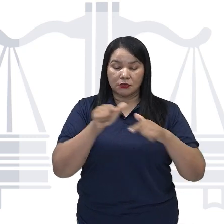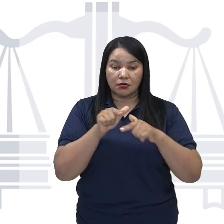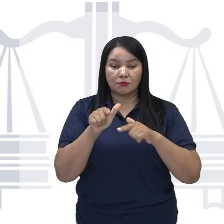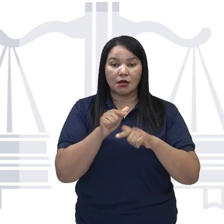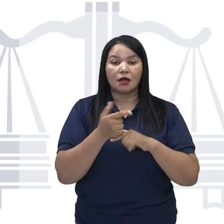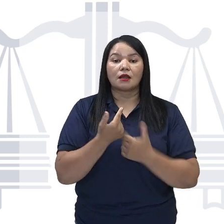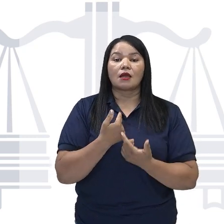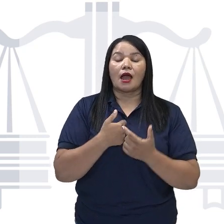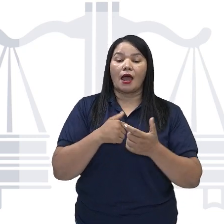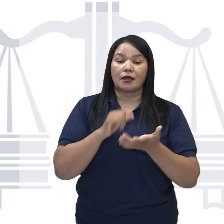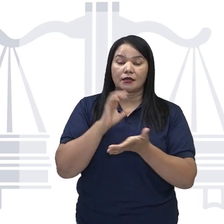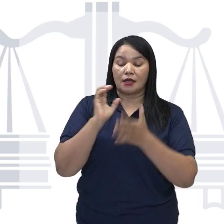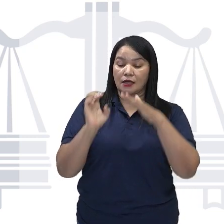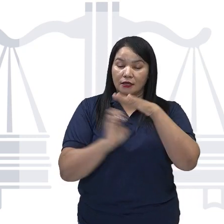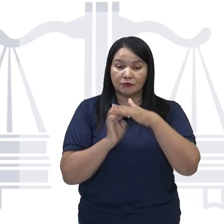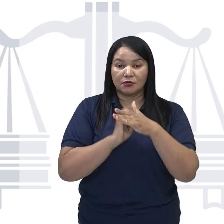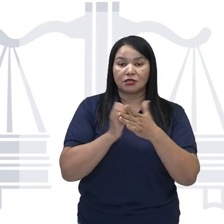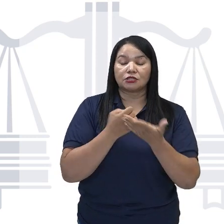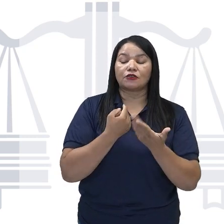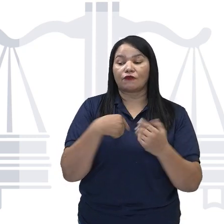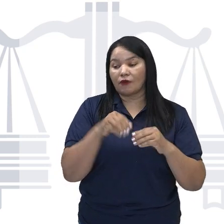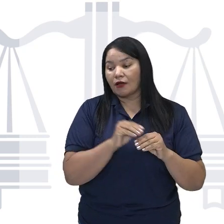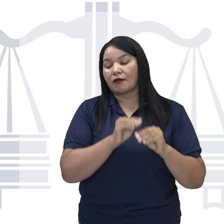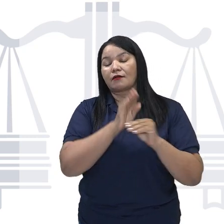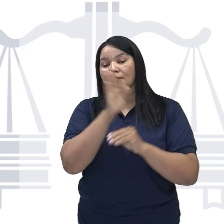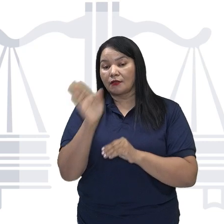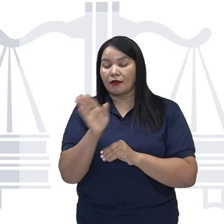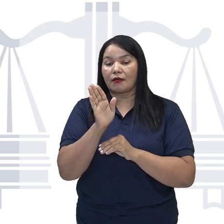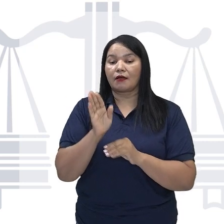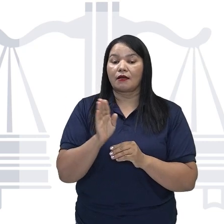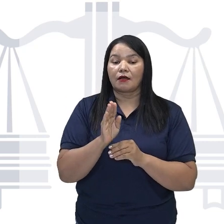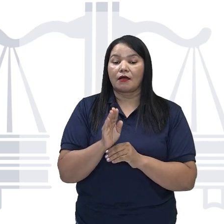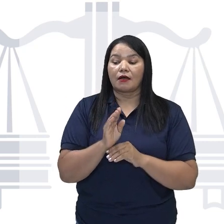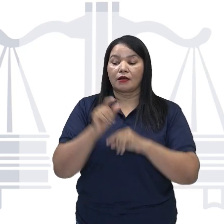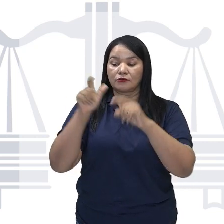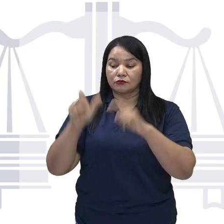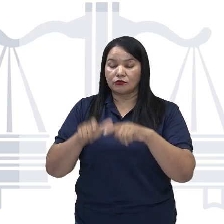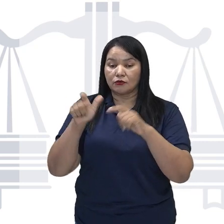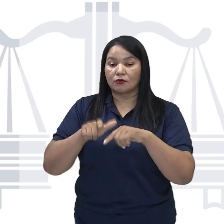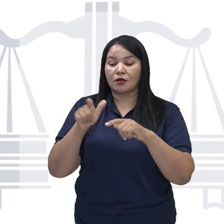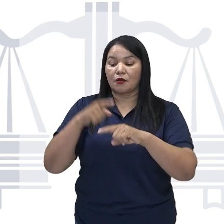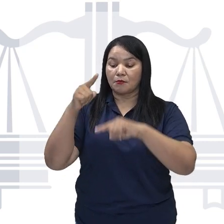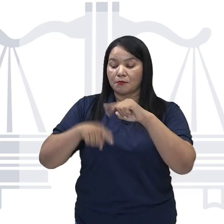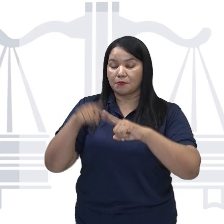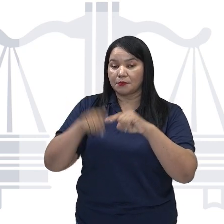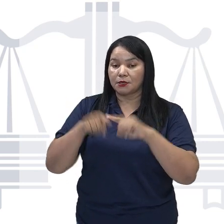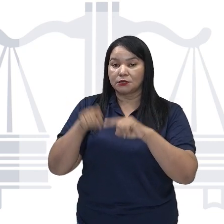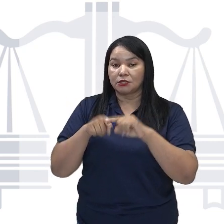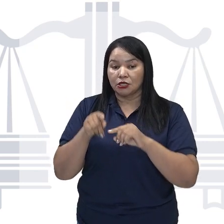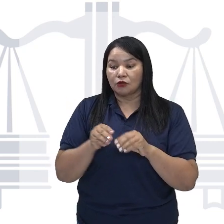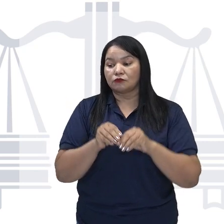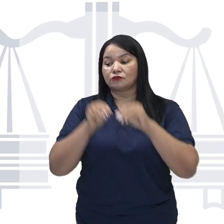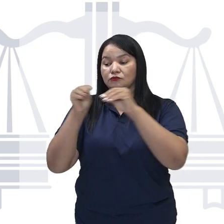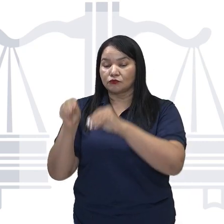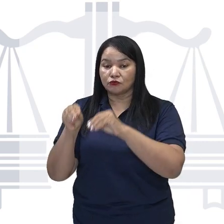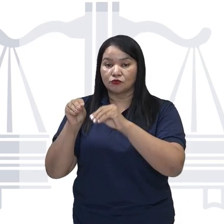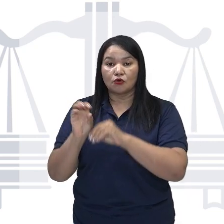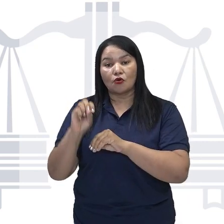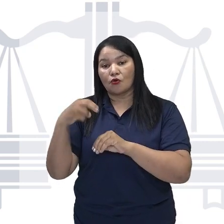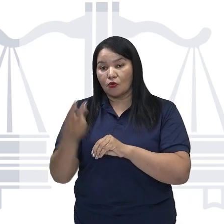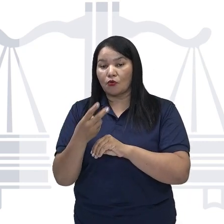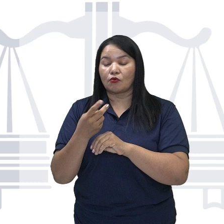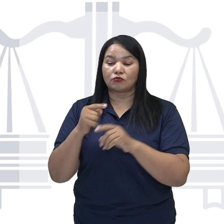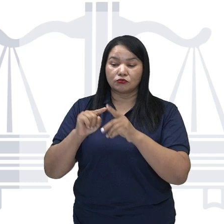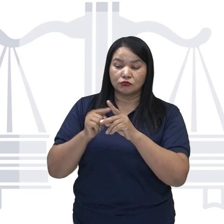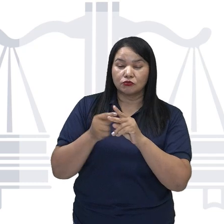vai lá e conclui o atendimento, levando o equipamento para outro lugar ou ativando o equipamento onde tem que